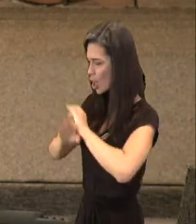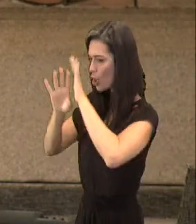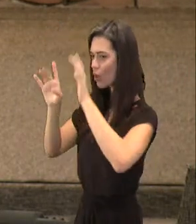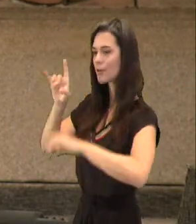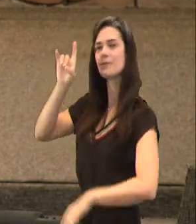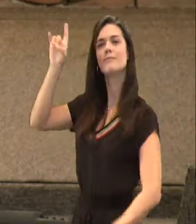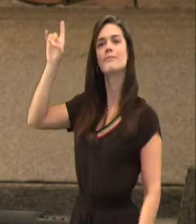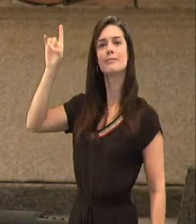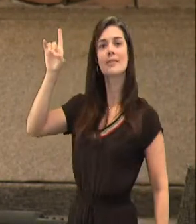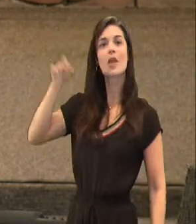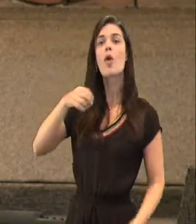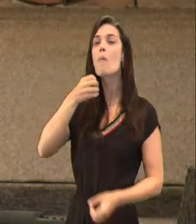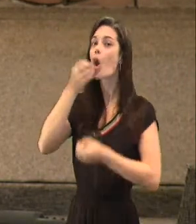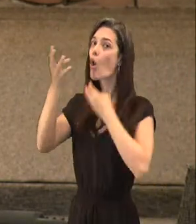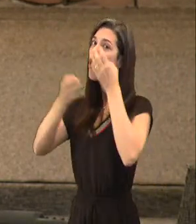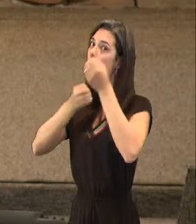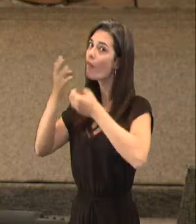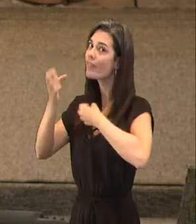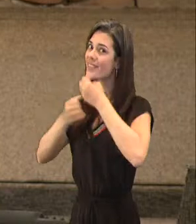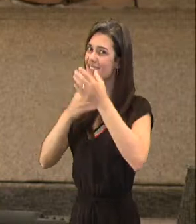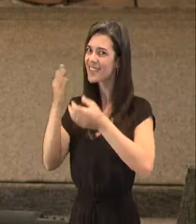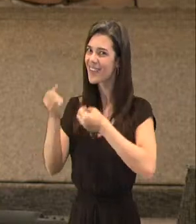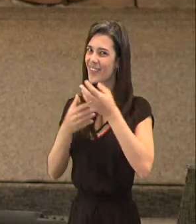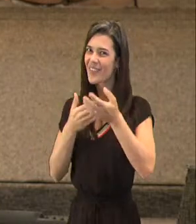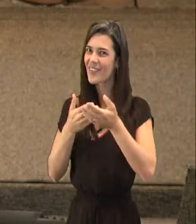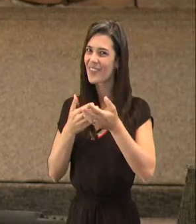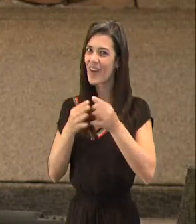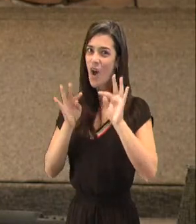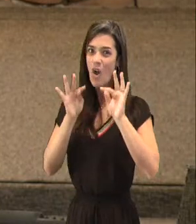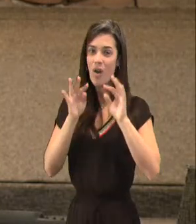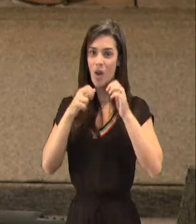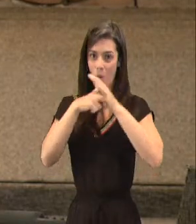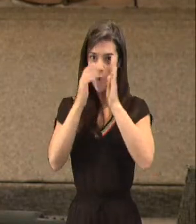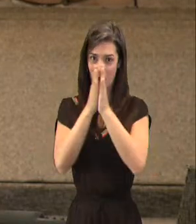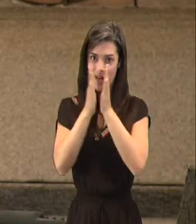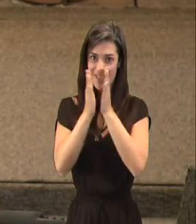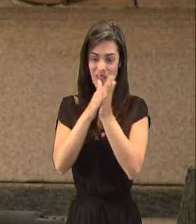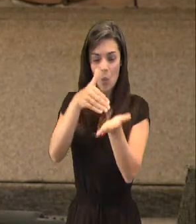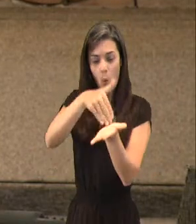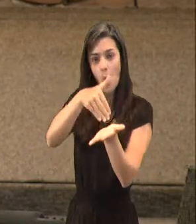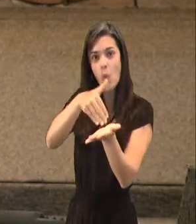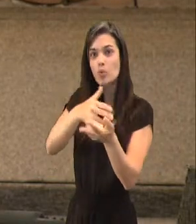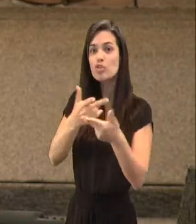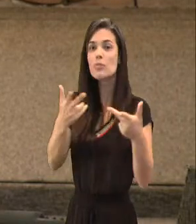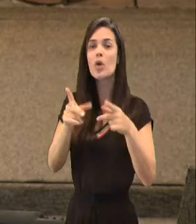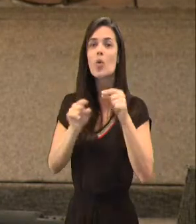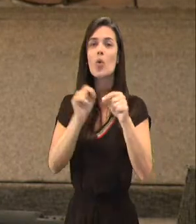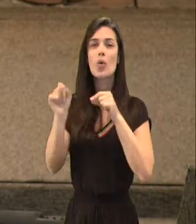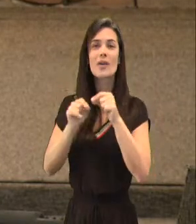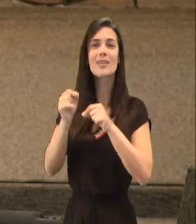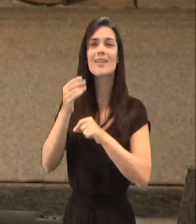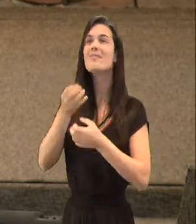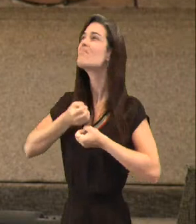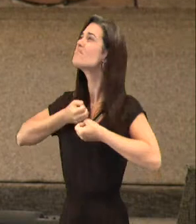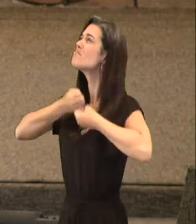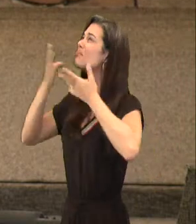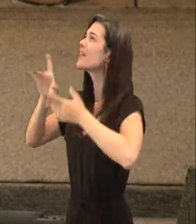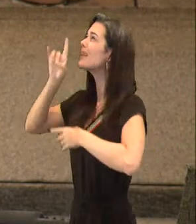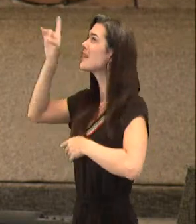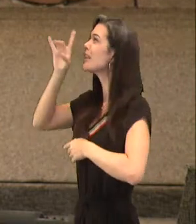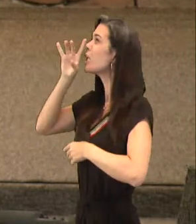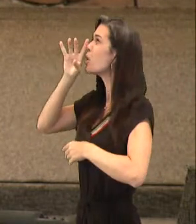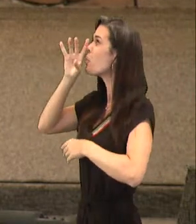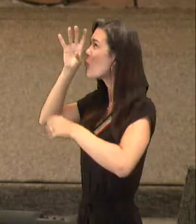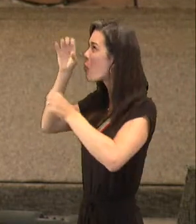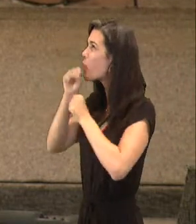uma confissão ao final dessa oração, uma confissão de que Deus tem todo o domínio, governo e